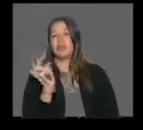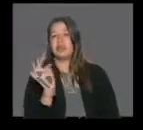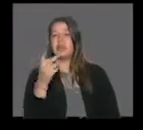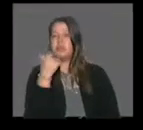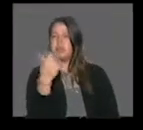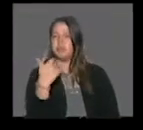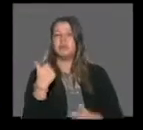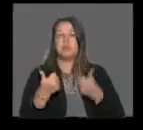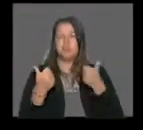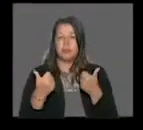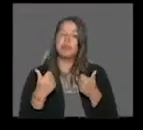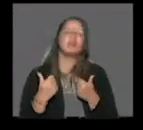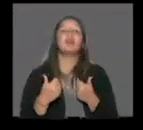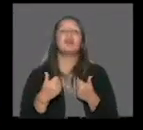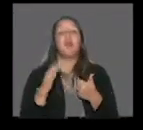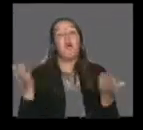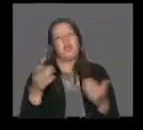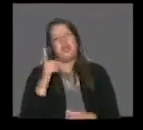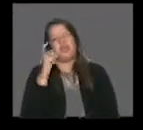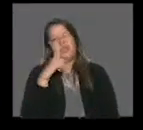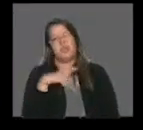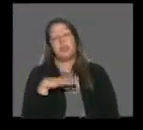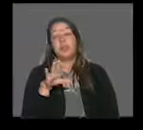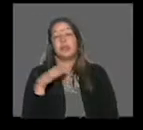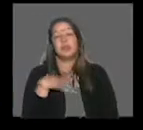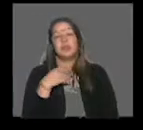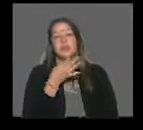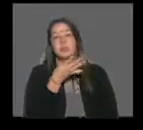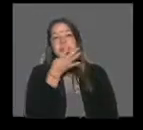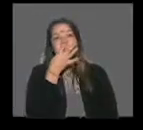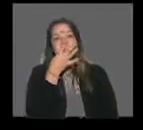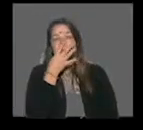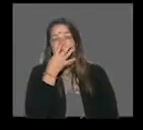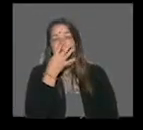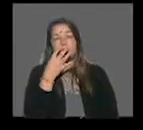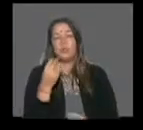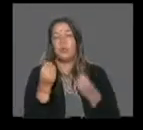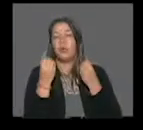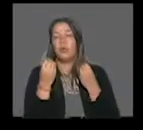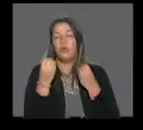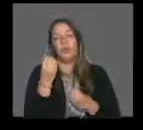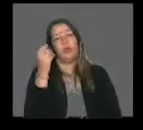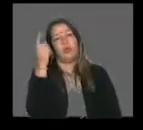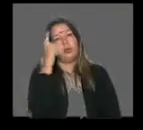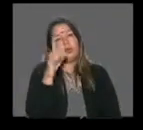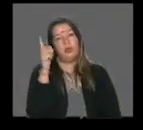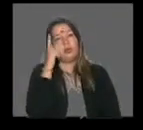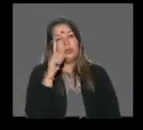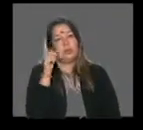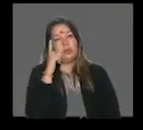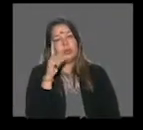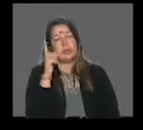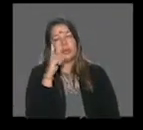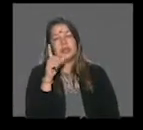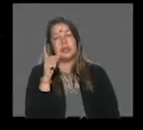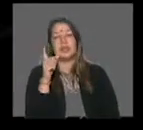está atrofiado. E eu saí chapado daquela sessão e disse, gente, como consegue...